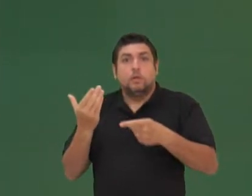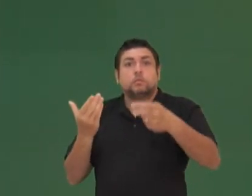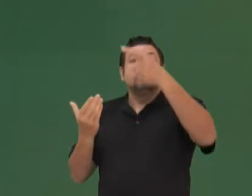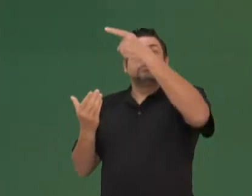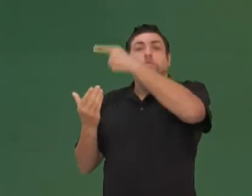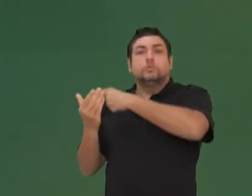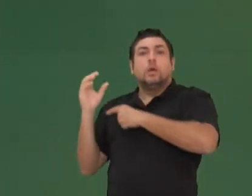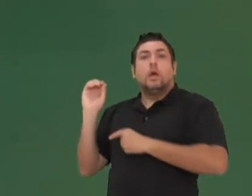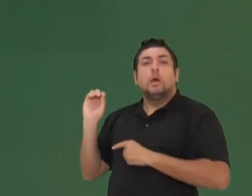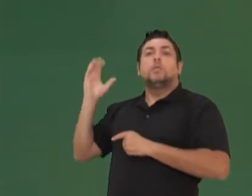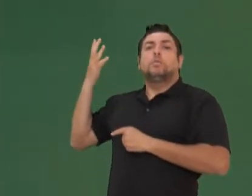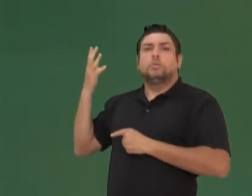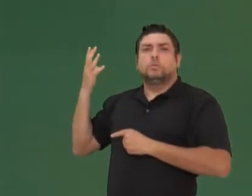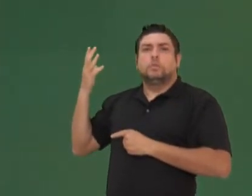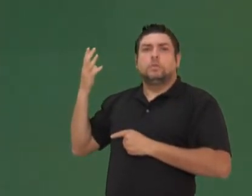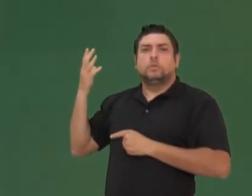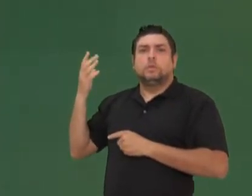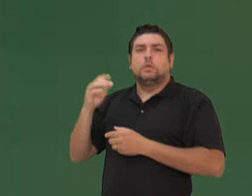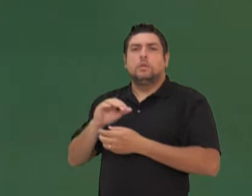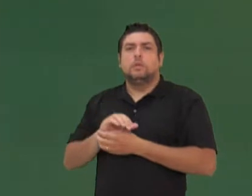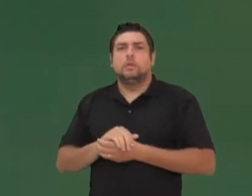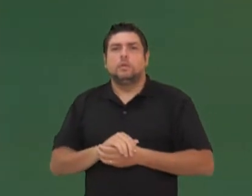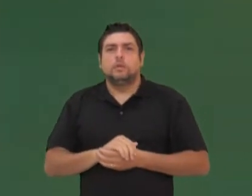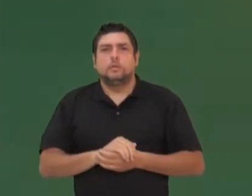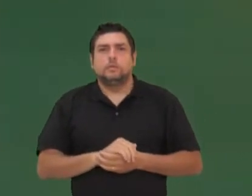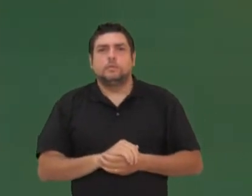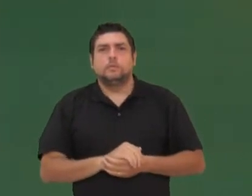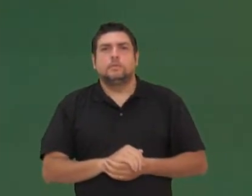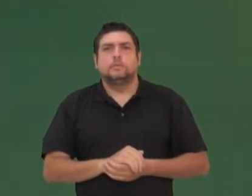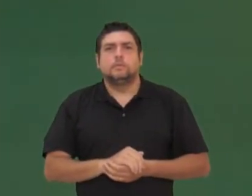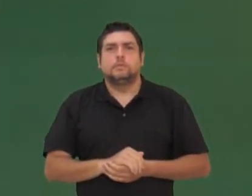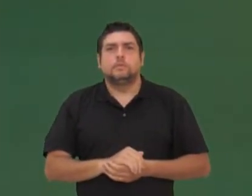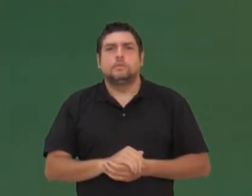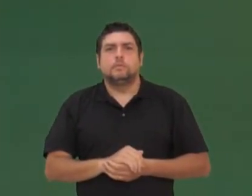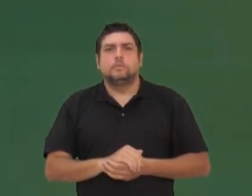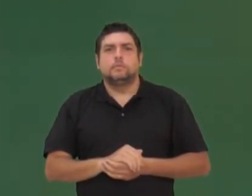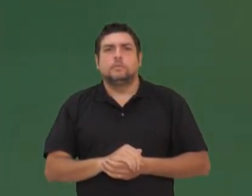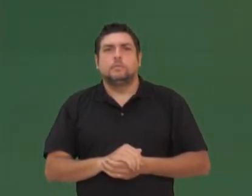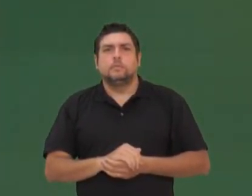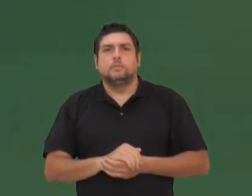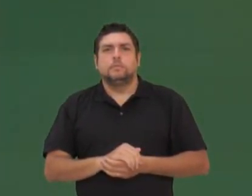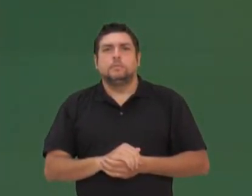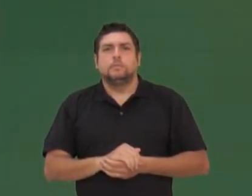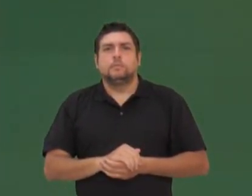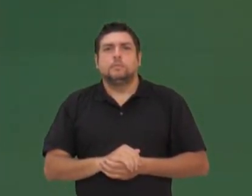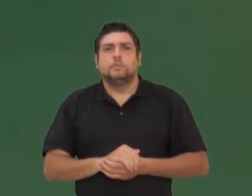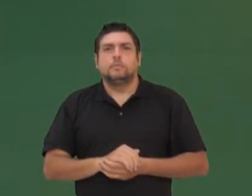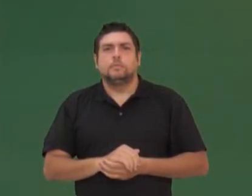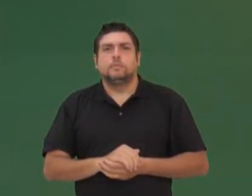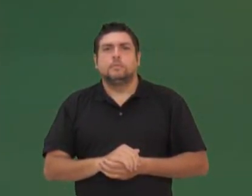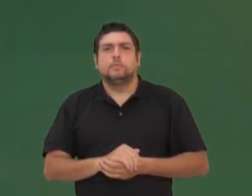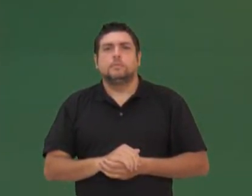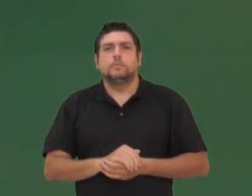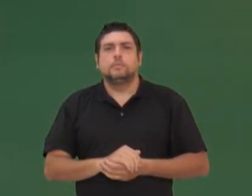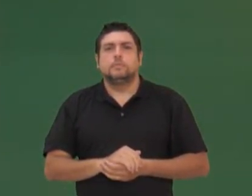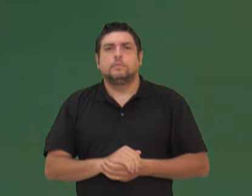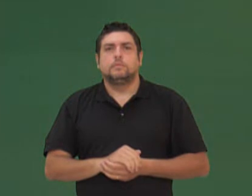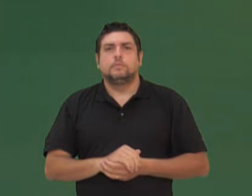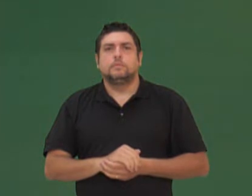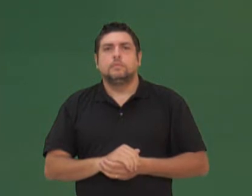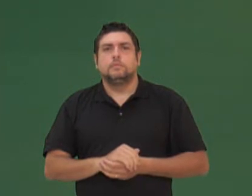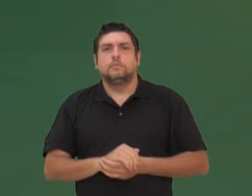professor que les ayudara em el classroom. Olha que interessante a realidade de vocês. Os estudantes